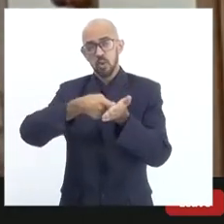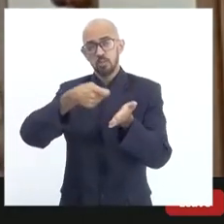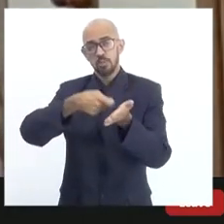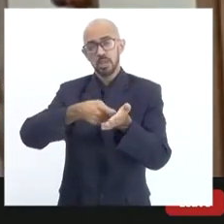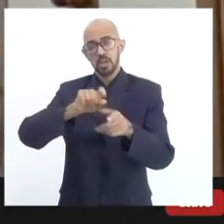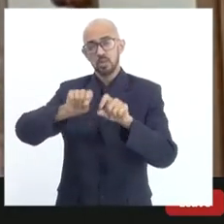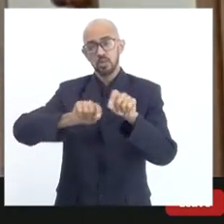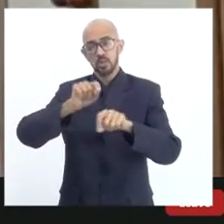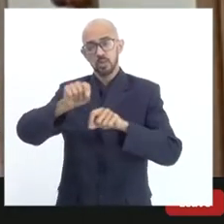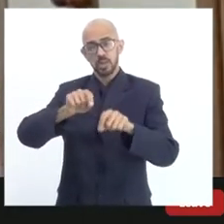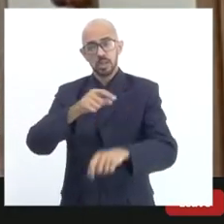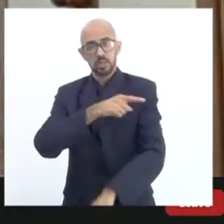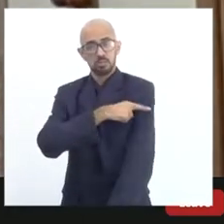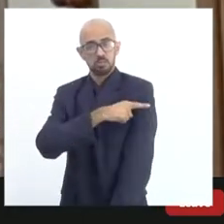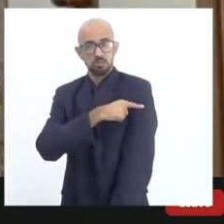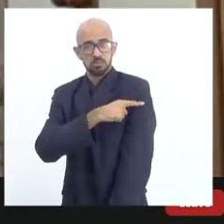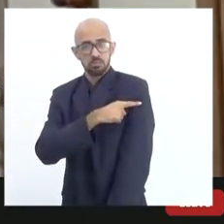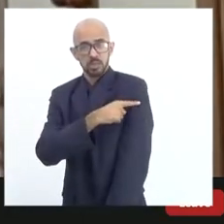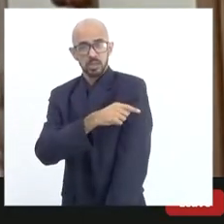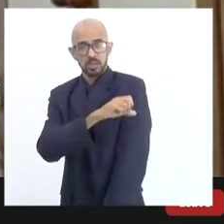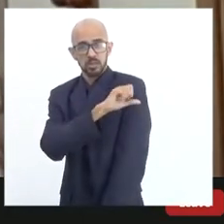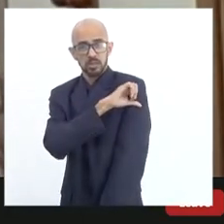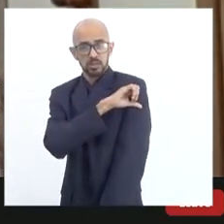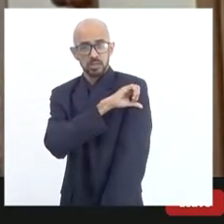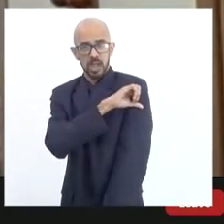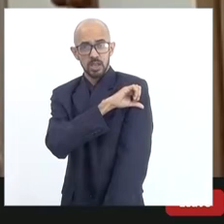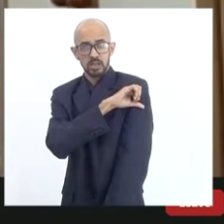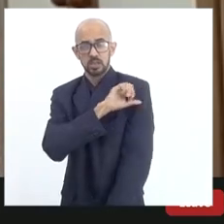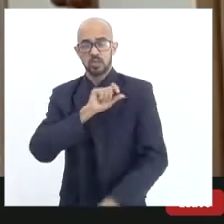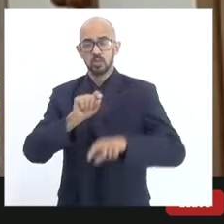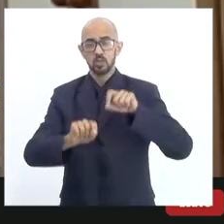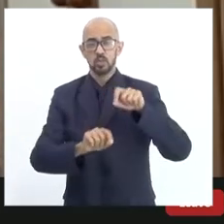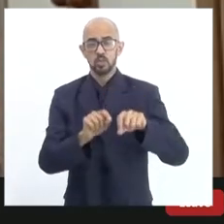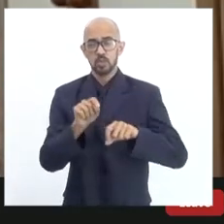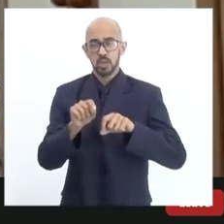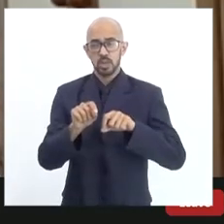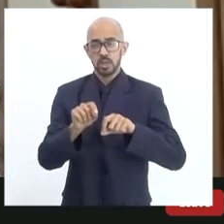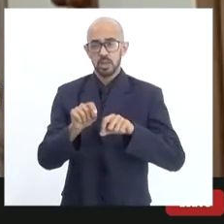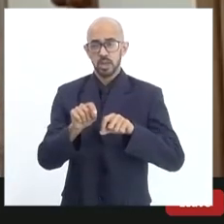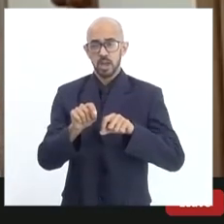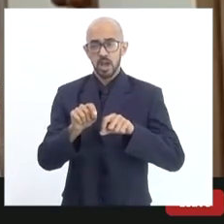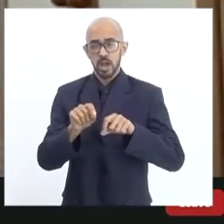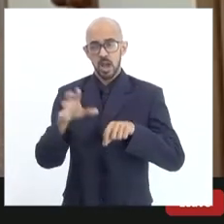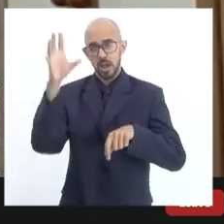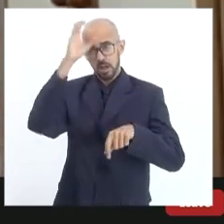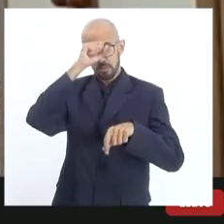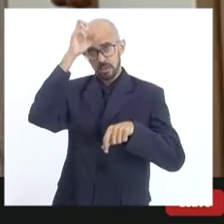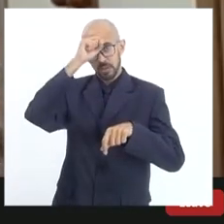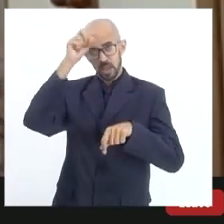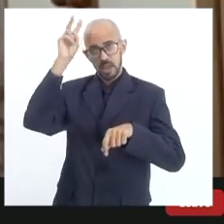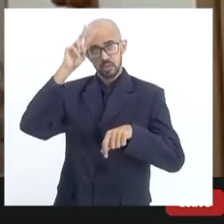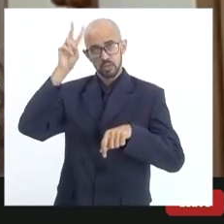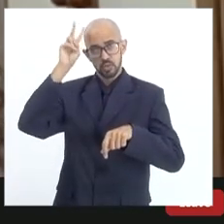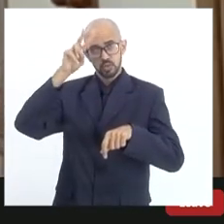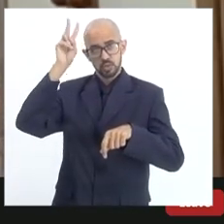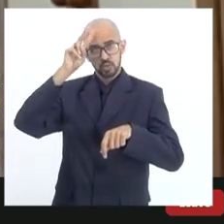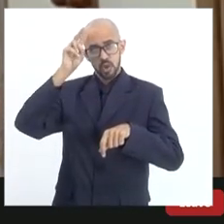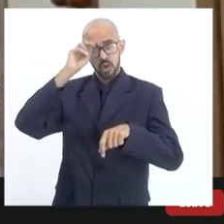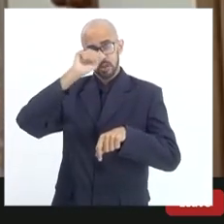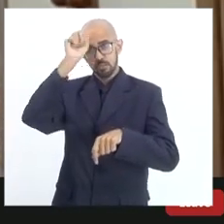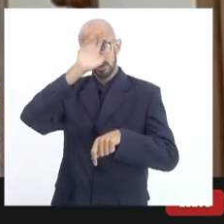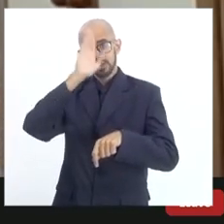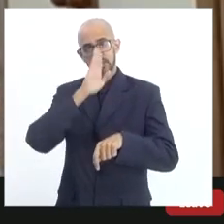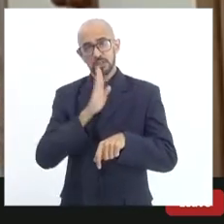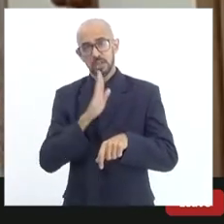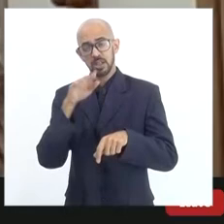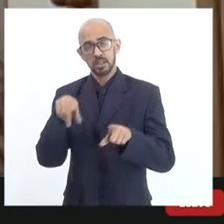ensino fundamental, a exposição da história e cultura afro-brasileira e da história